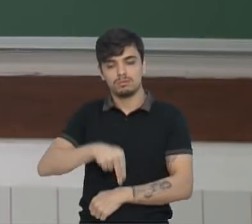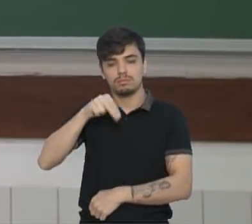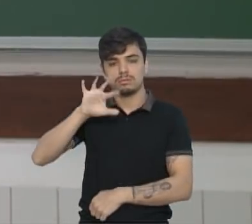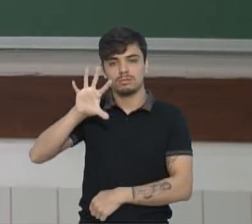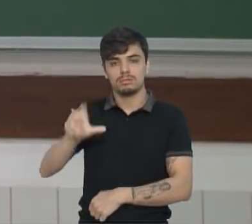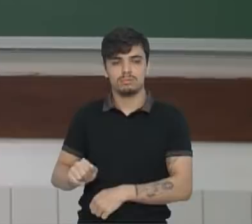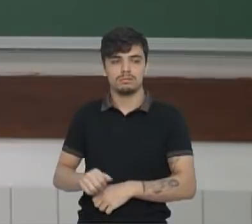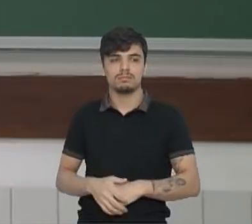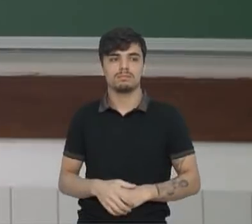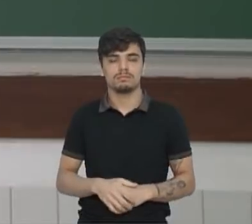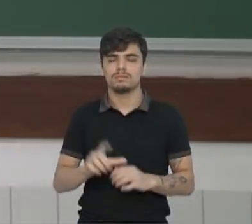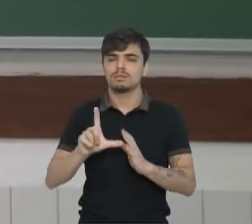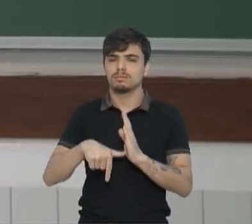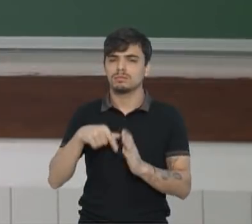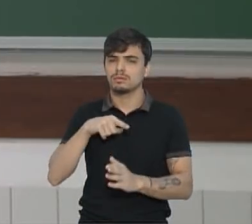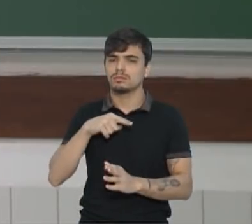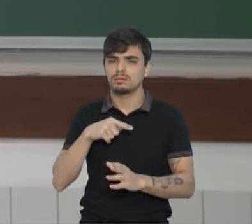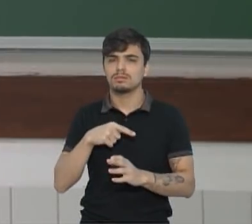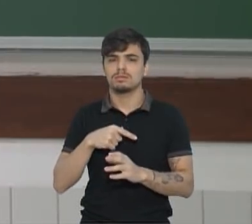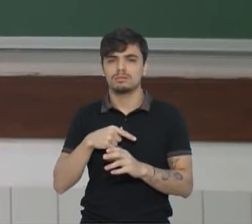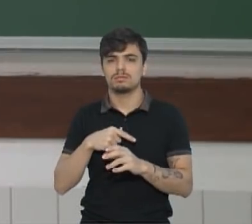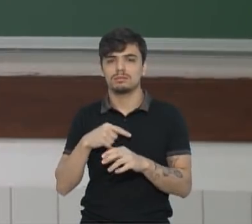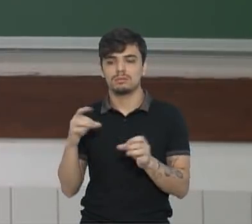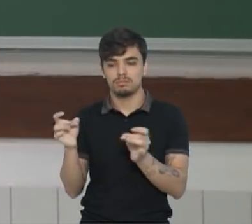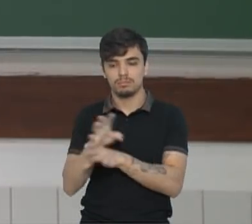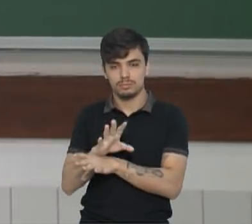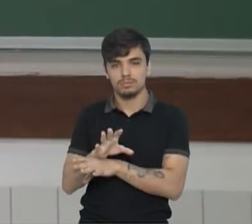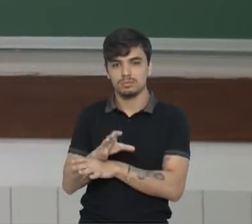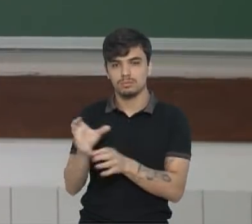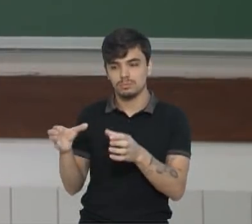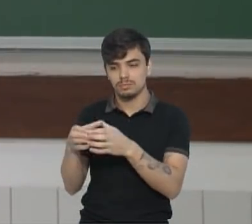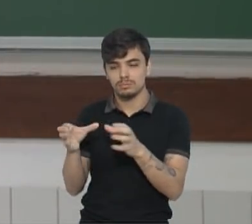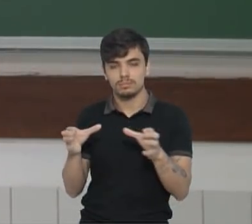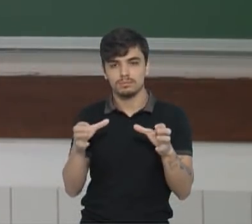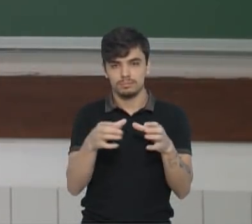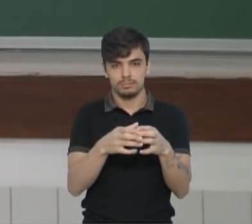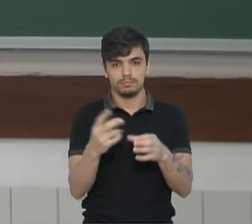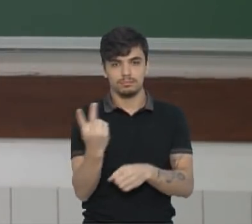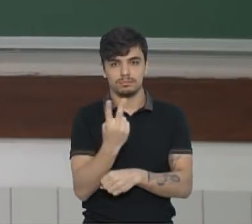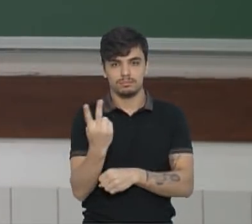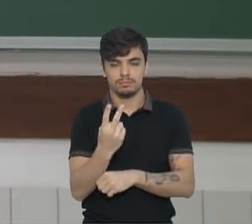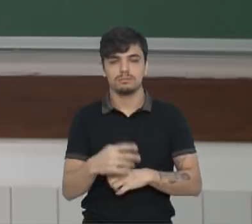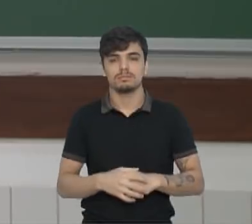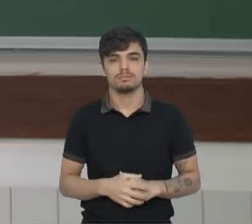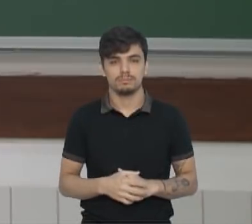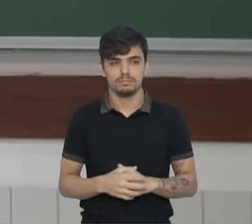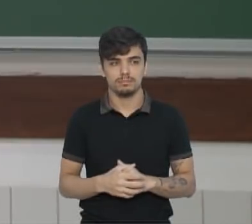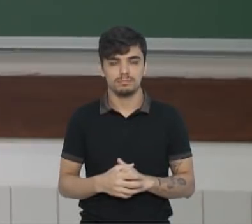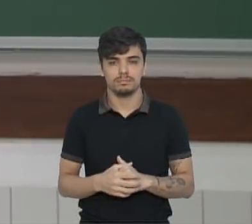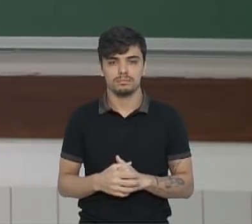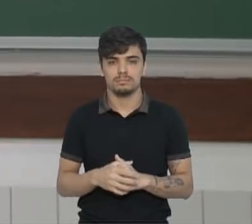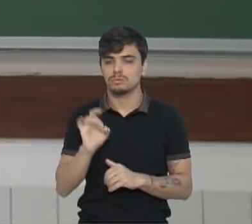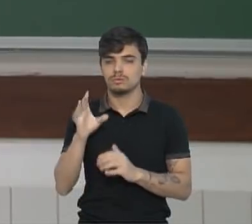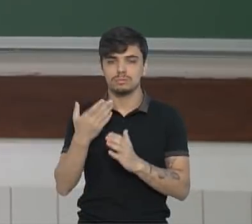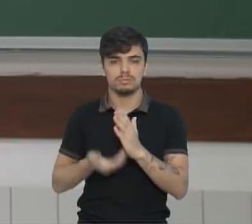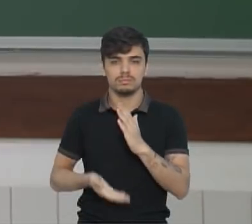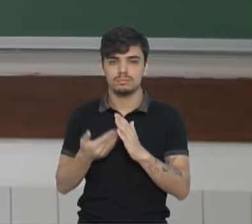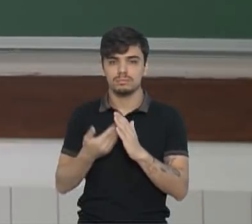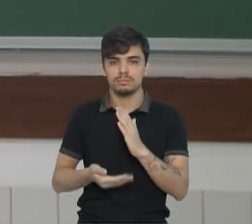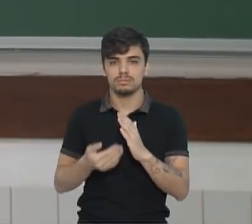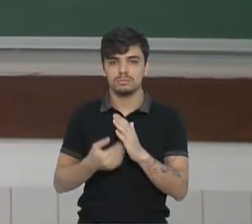E depois a gente vai ter a formação do reino visigótico. Os visigodos vão dominar essa península e só vão perder, né,